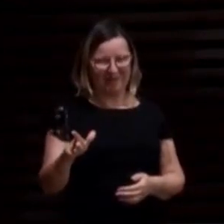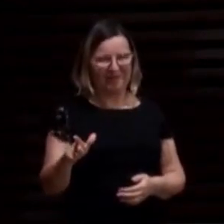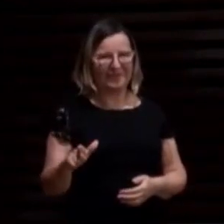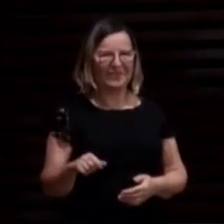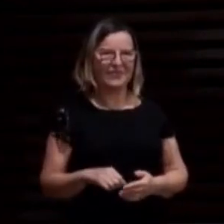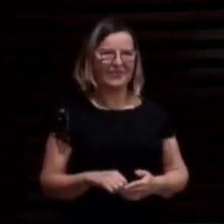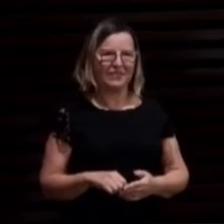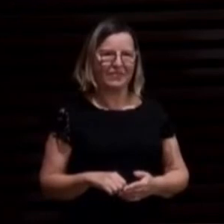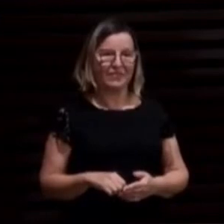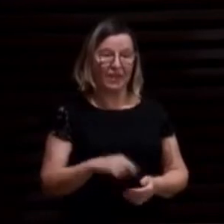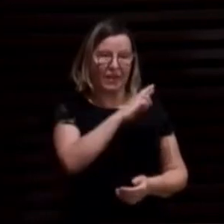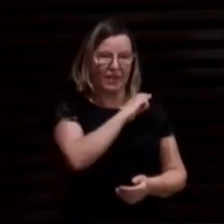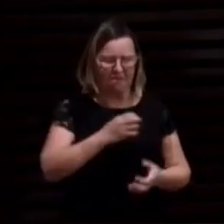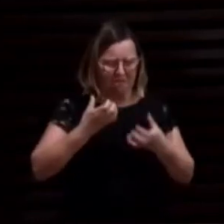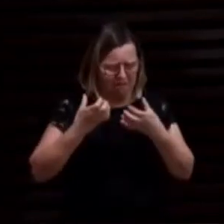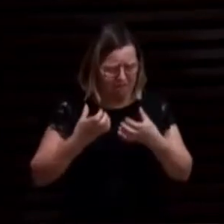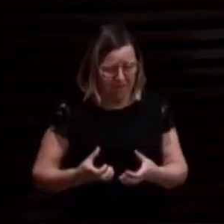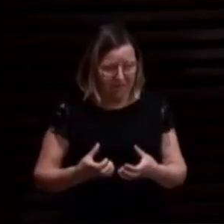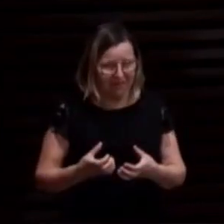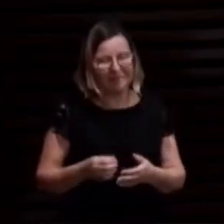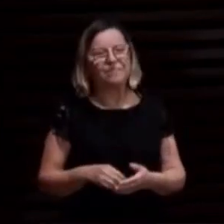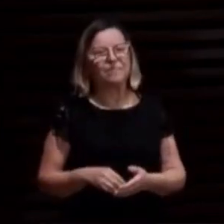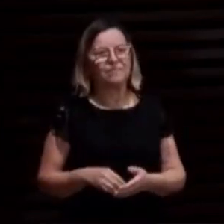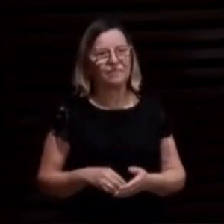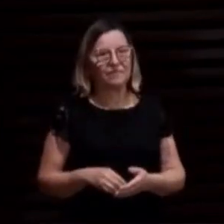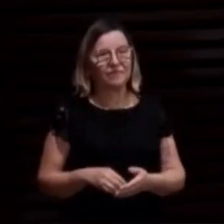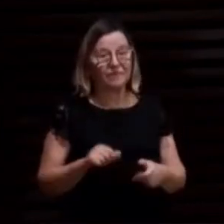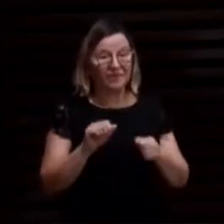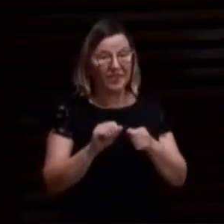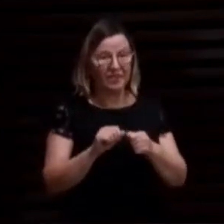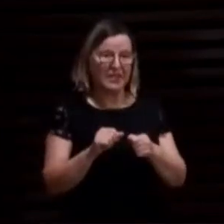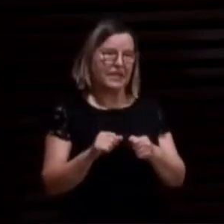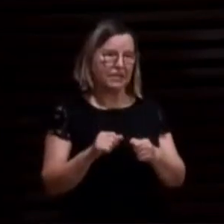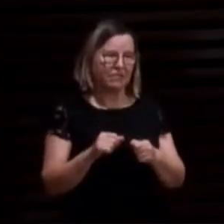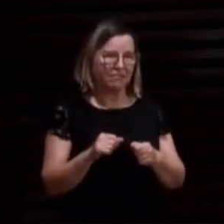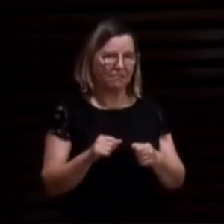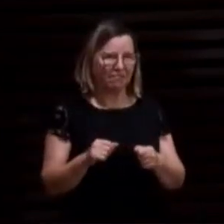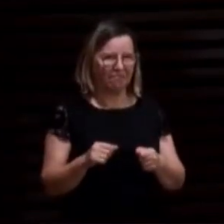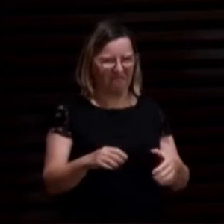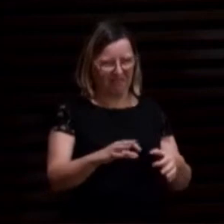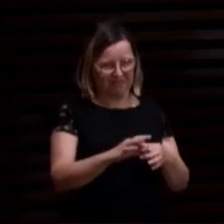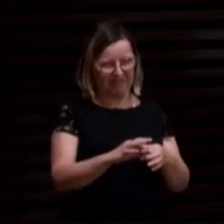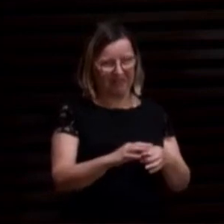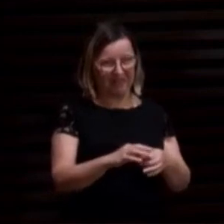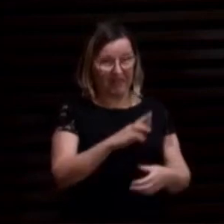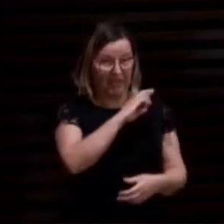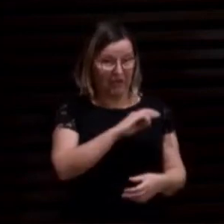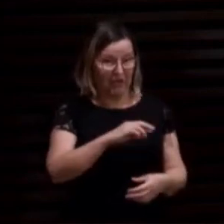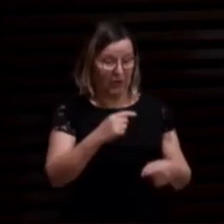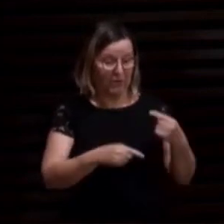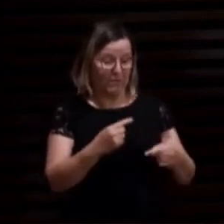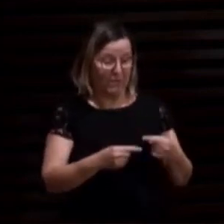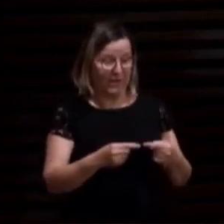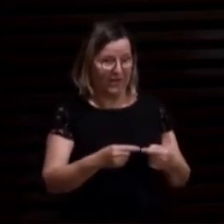A religião, ela pesa. E eles fizeram um acordo. A religião e a política do poder